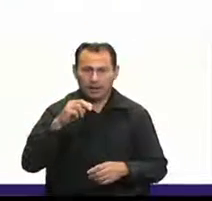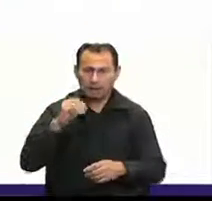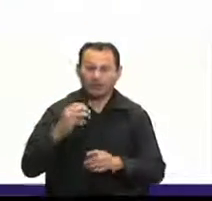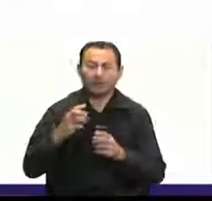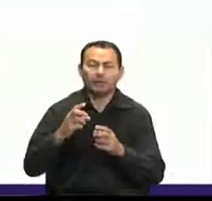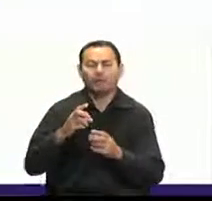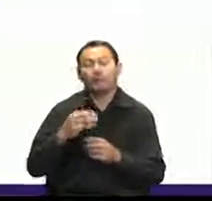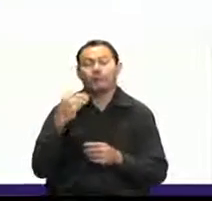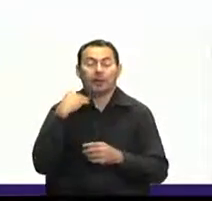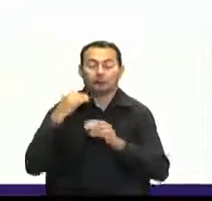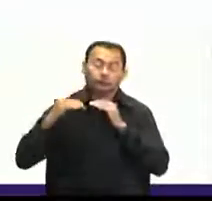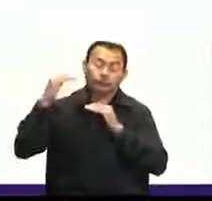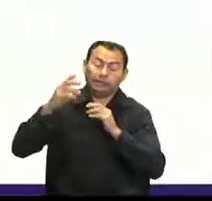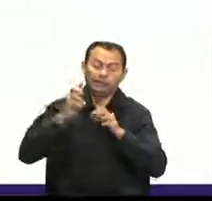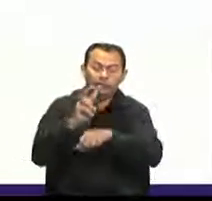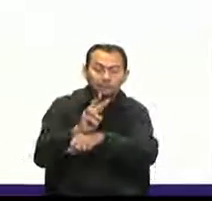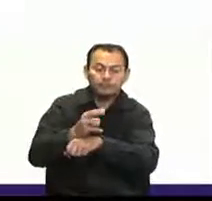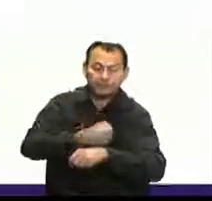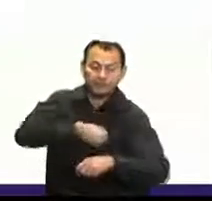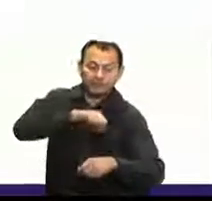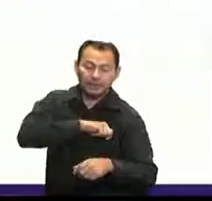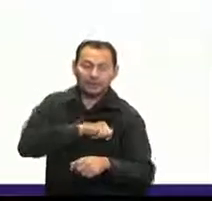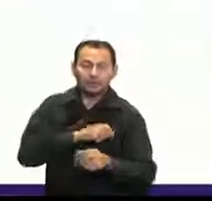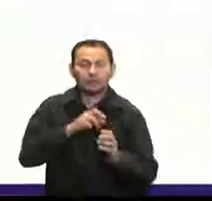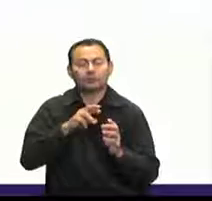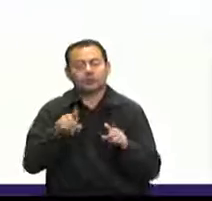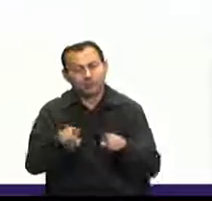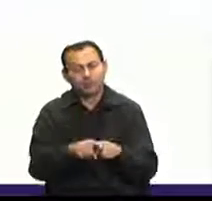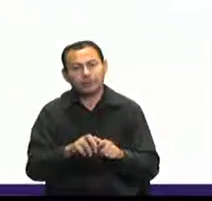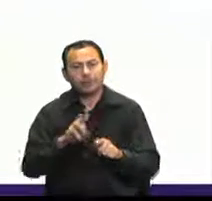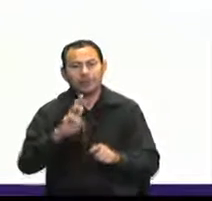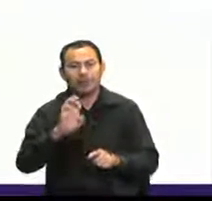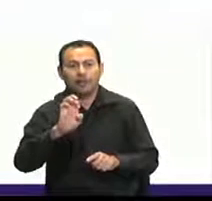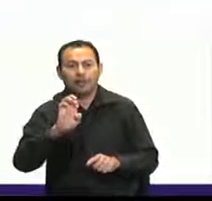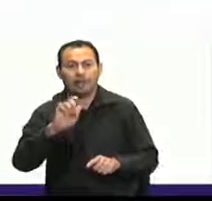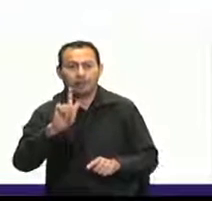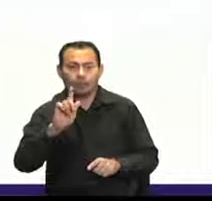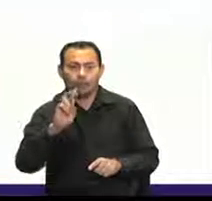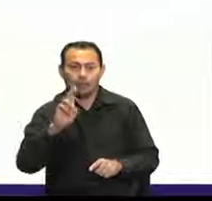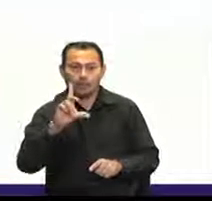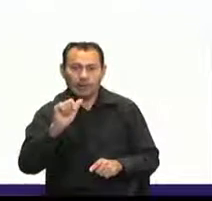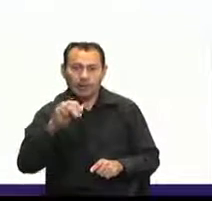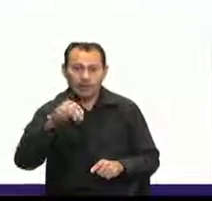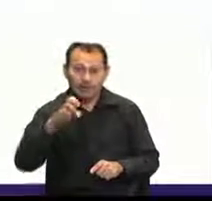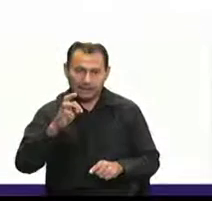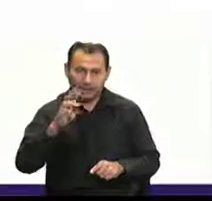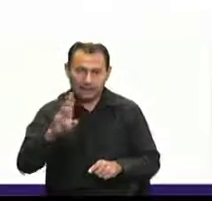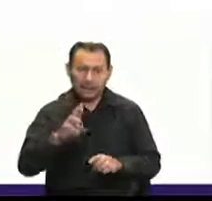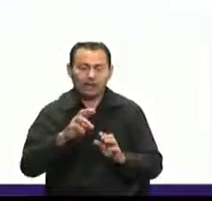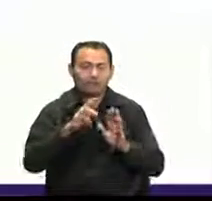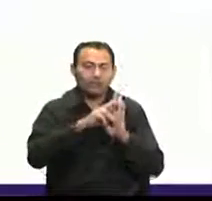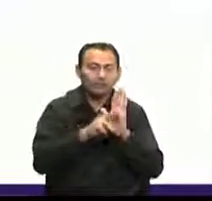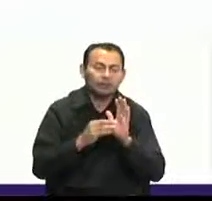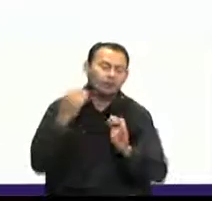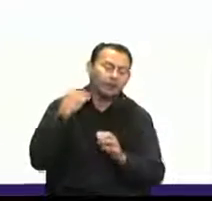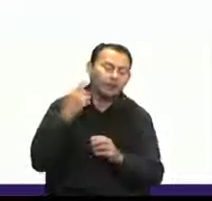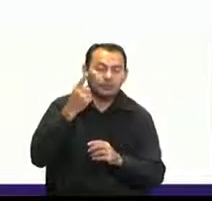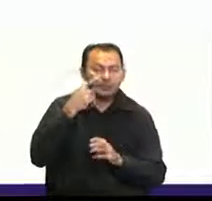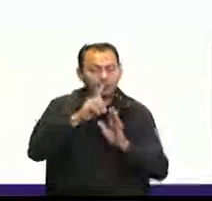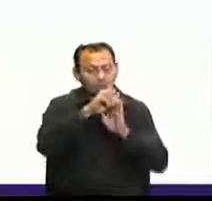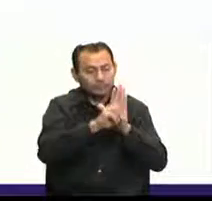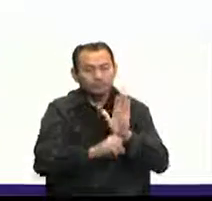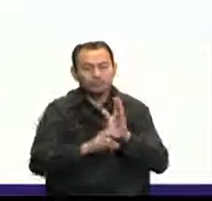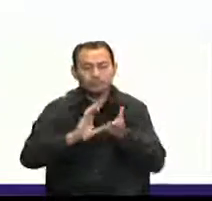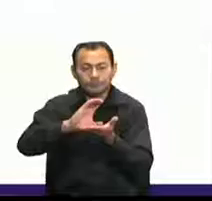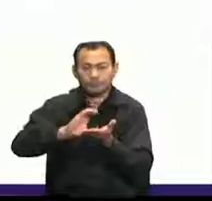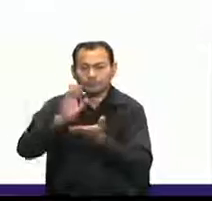fiscalizar também como regulamentar os bancos para saber nessas diretrizes do conselho monetário nacional